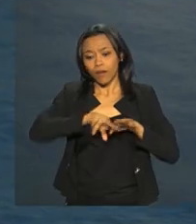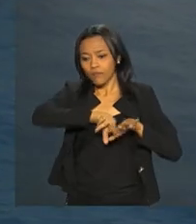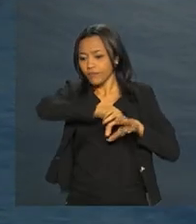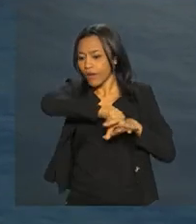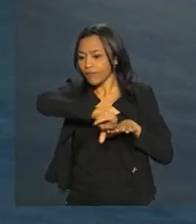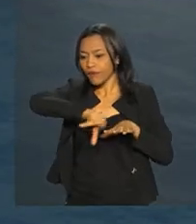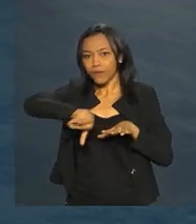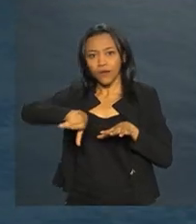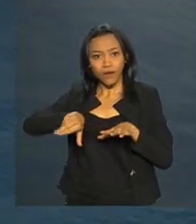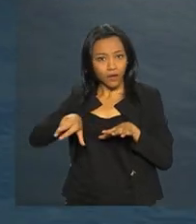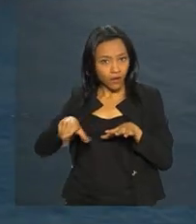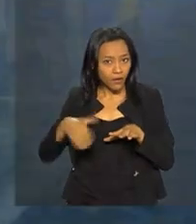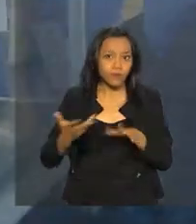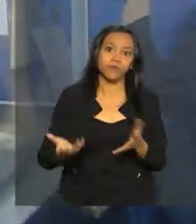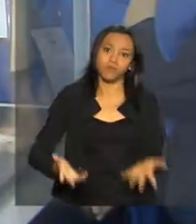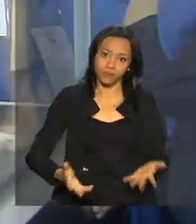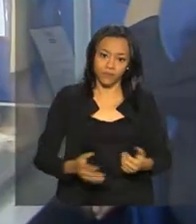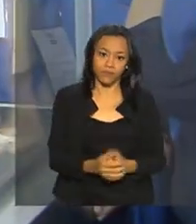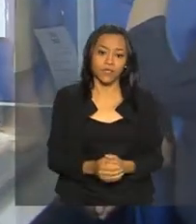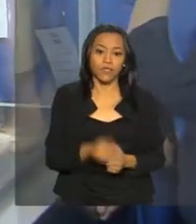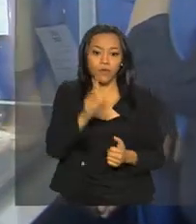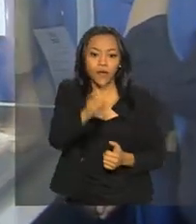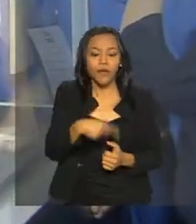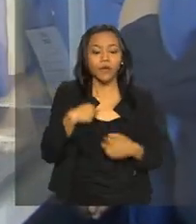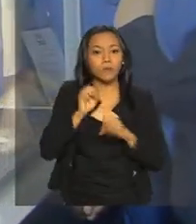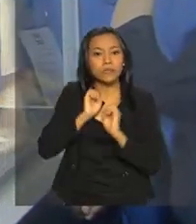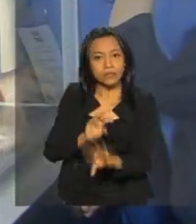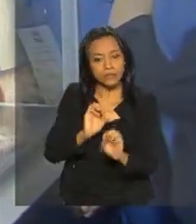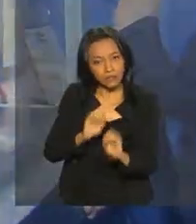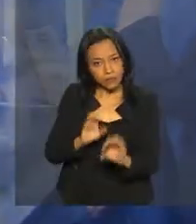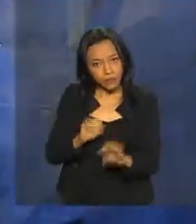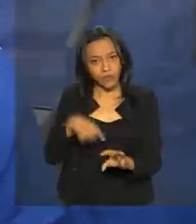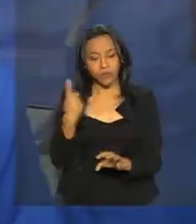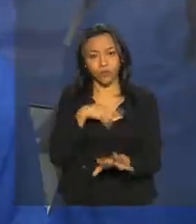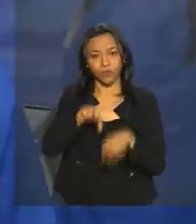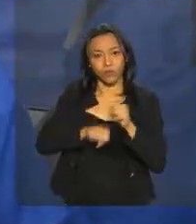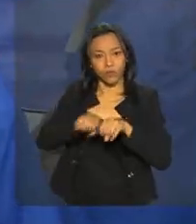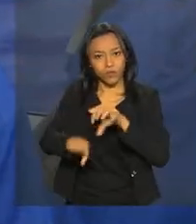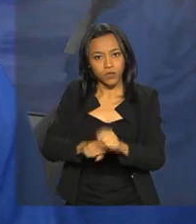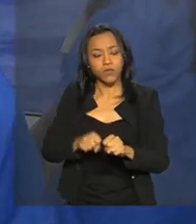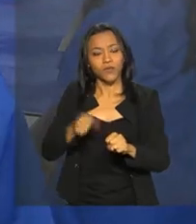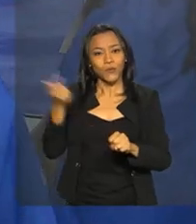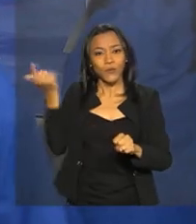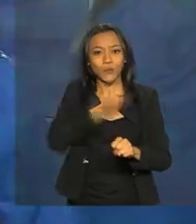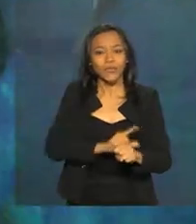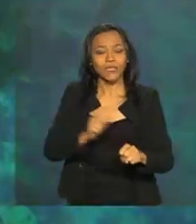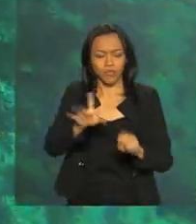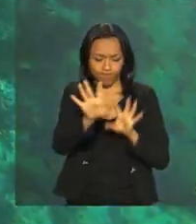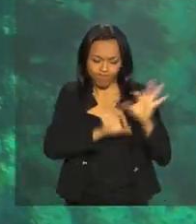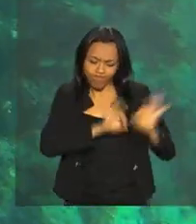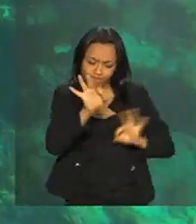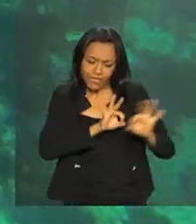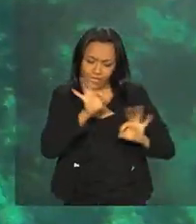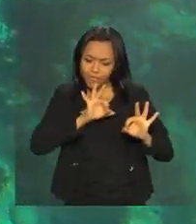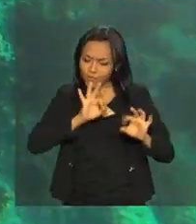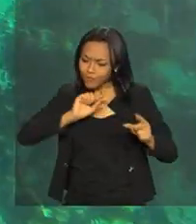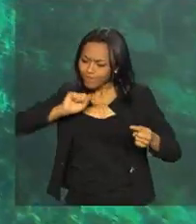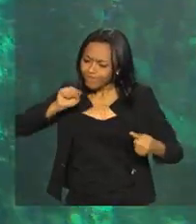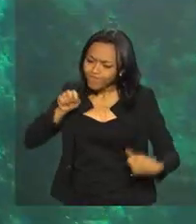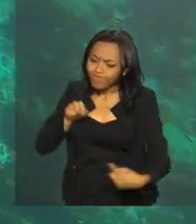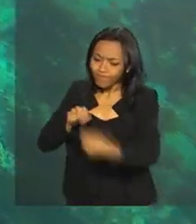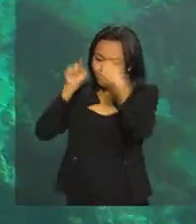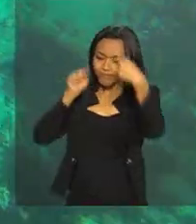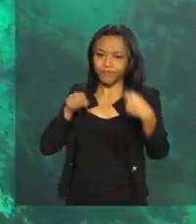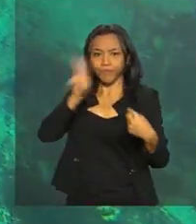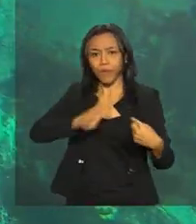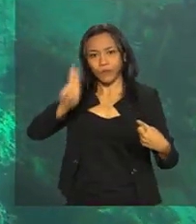é inesgotável. É o ensinamento que a gente busca, conseguir um planejamento adequado para a utilização